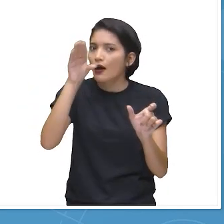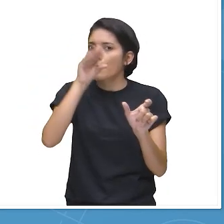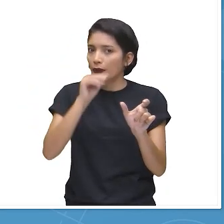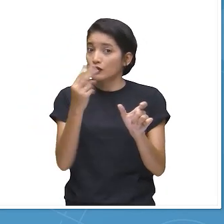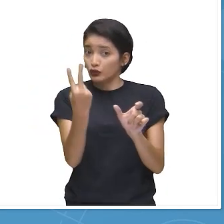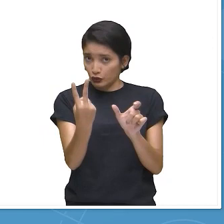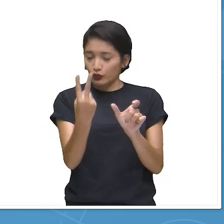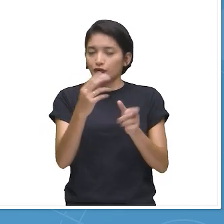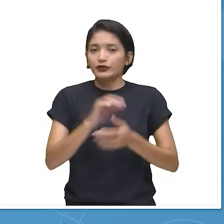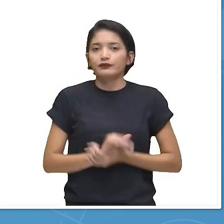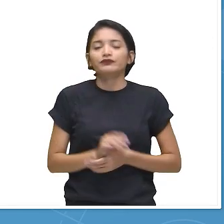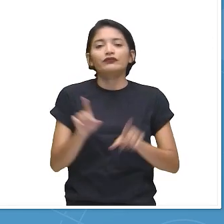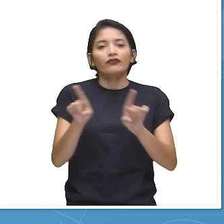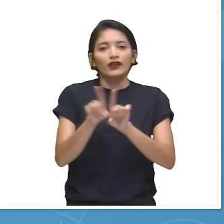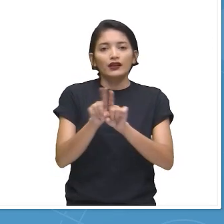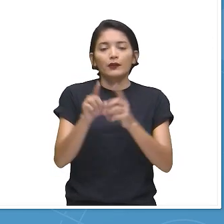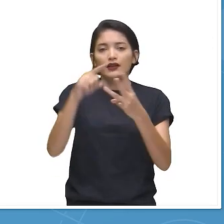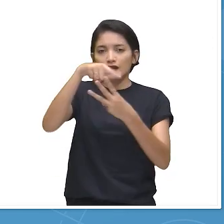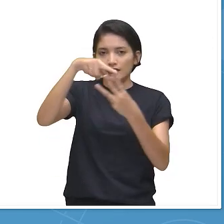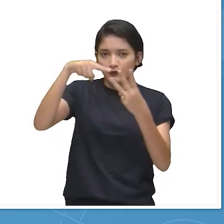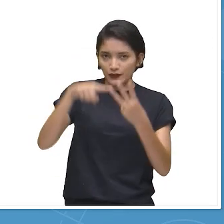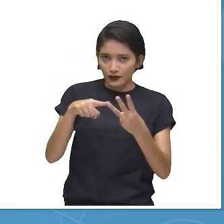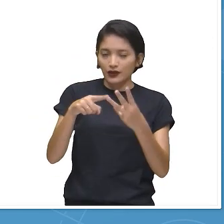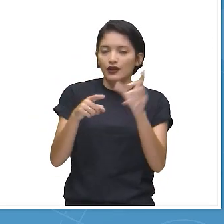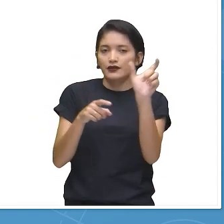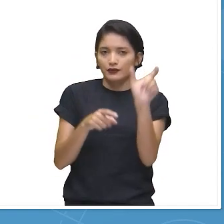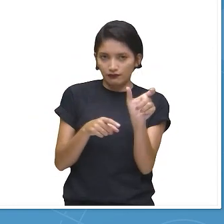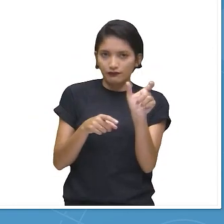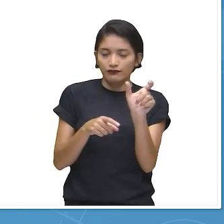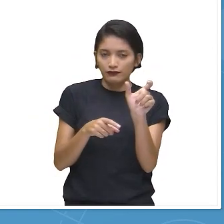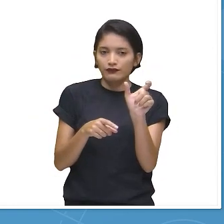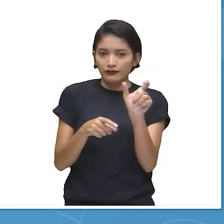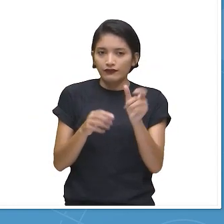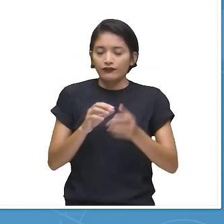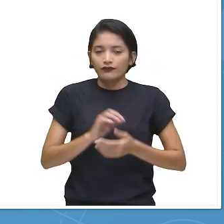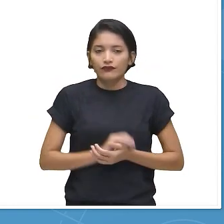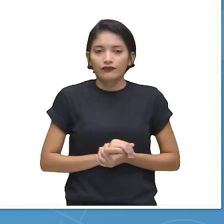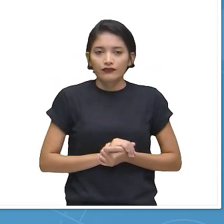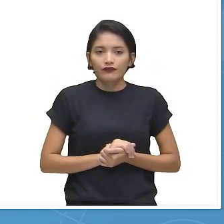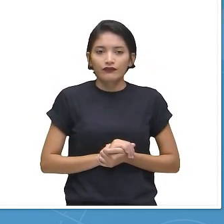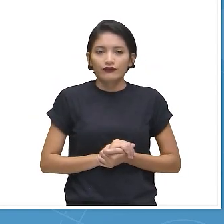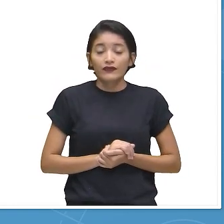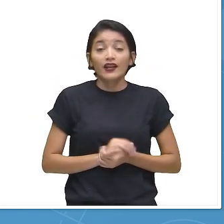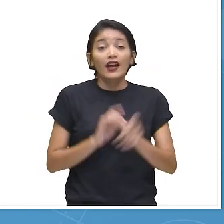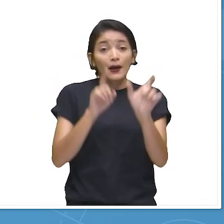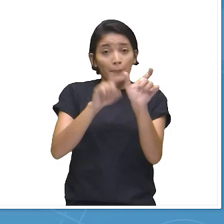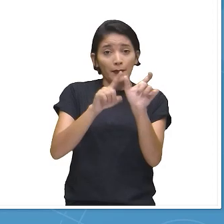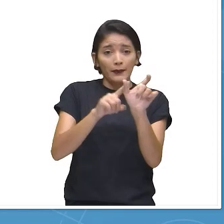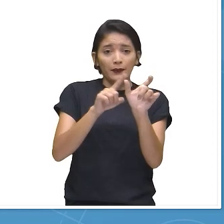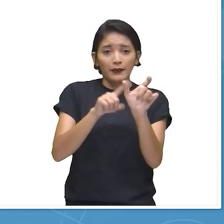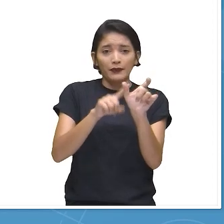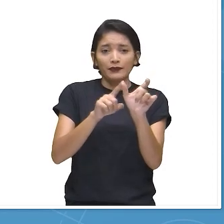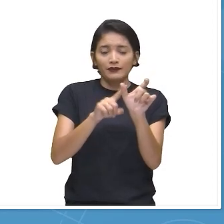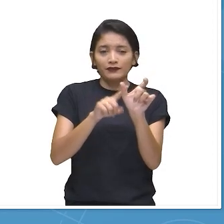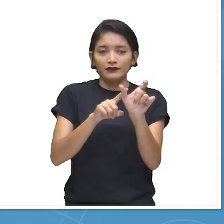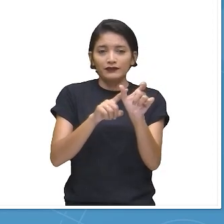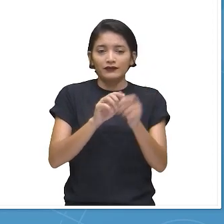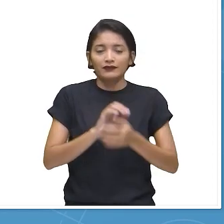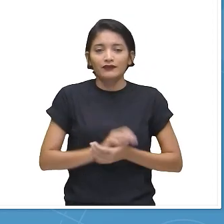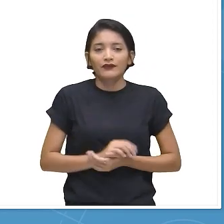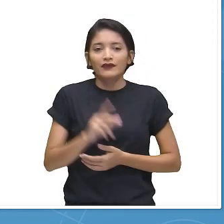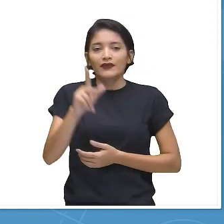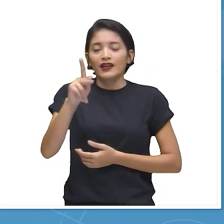palavra constituída por 3 sílabas, como, por exemplo, a palavra, vou citar, já que eu citei